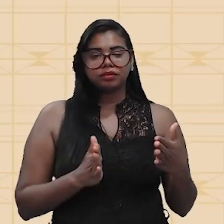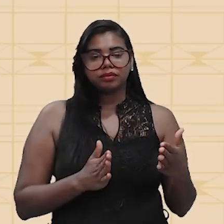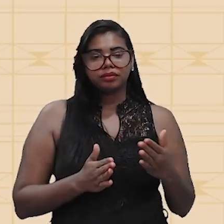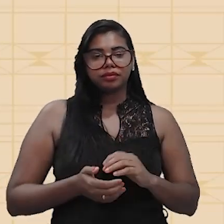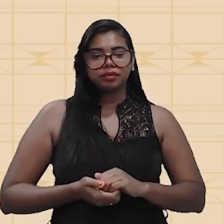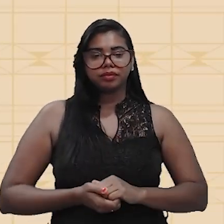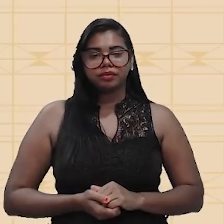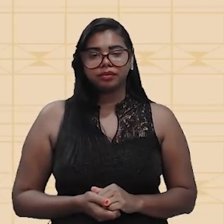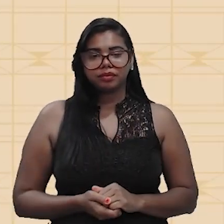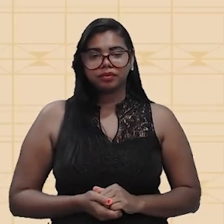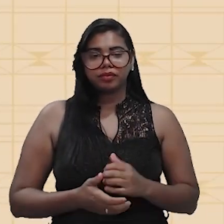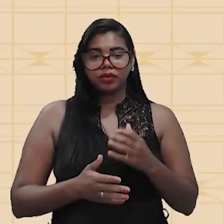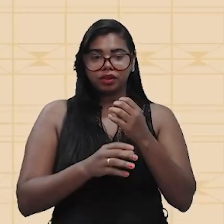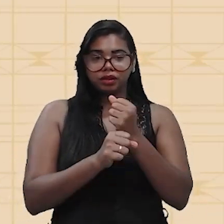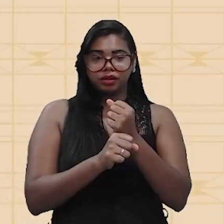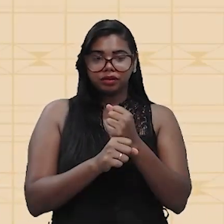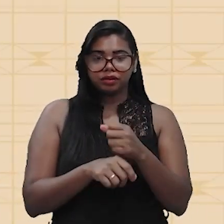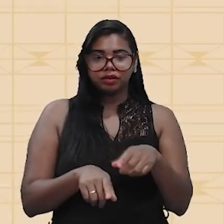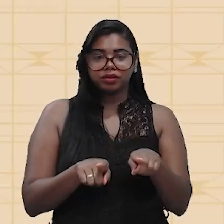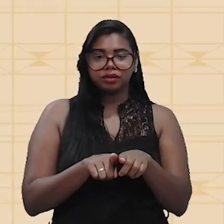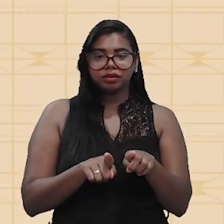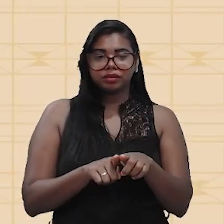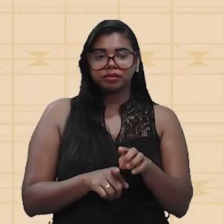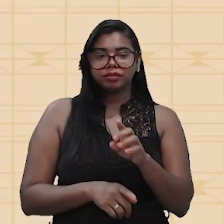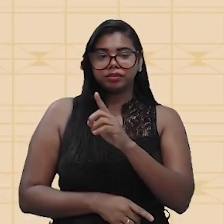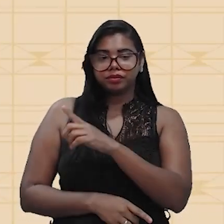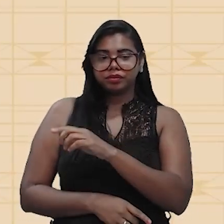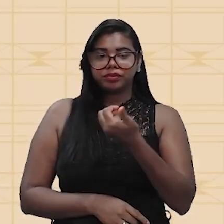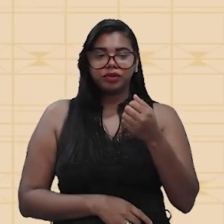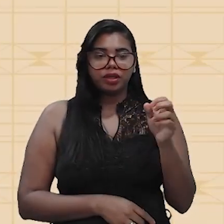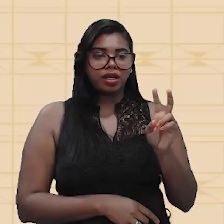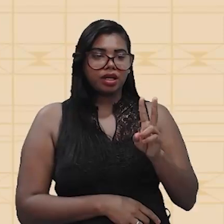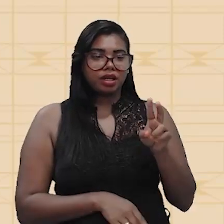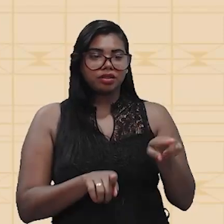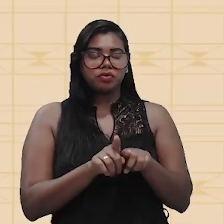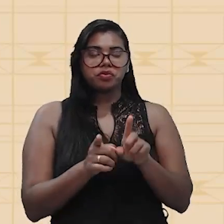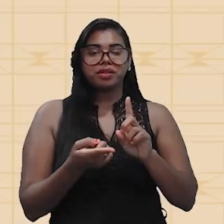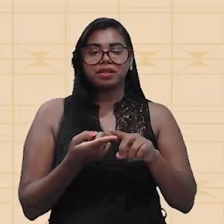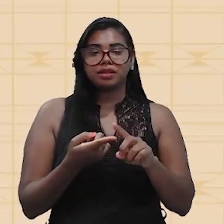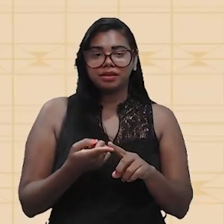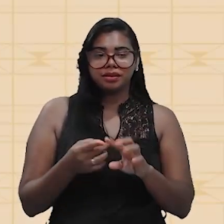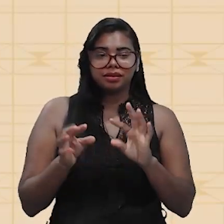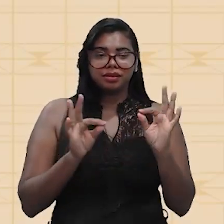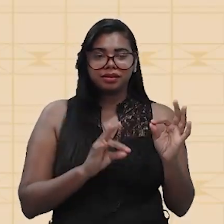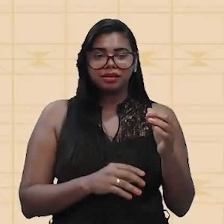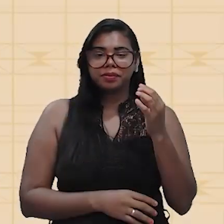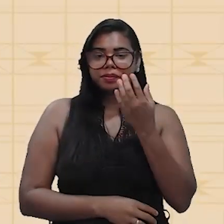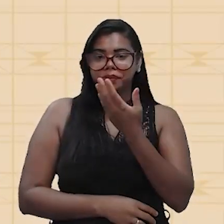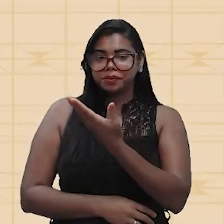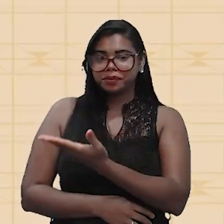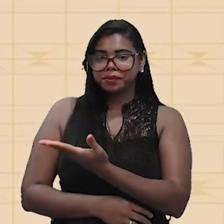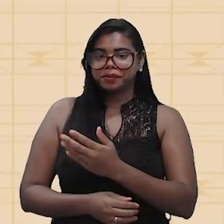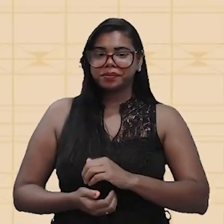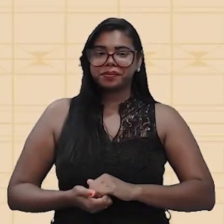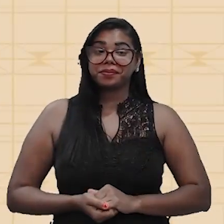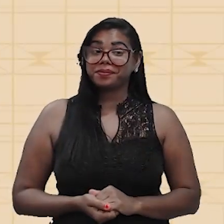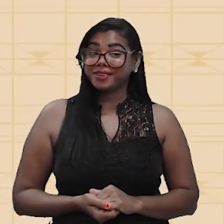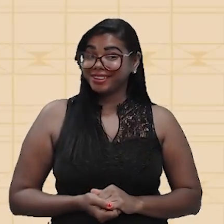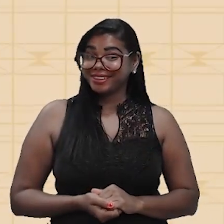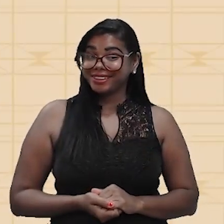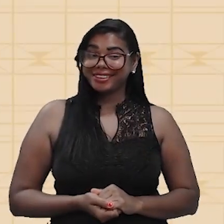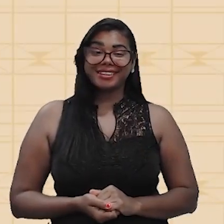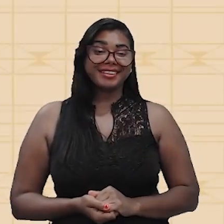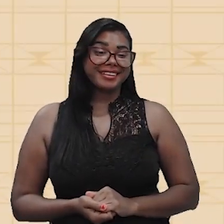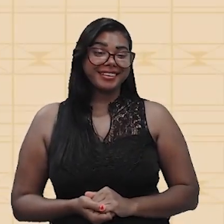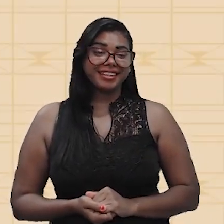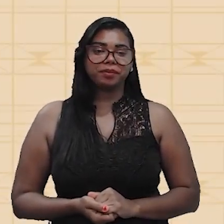somar a resistência ficando 10 ohms. Agora que a gente tem um resistor equivalente, Você ri, Lele, ficando